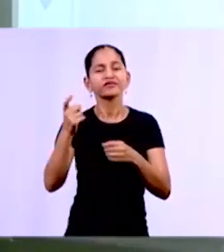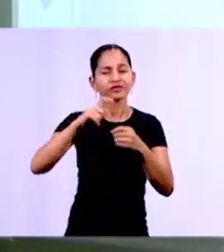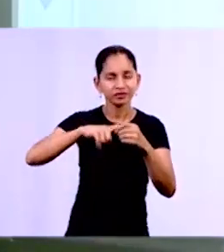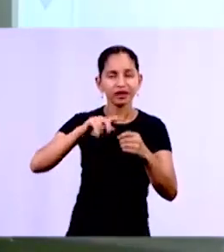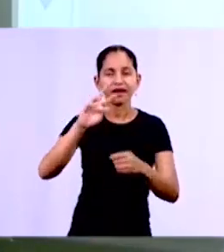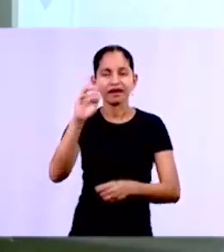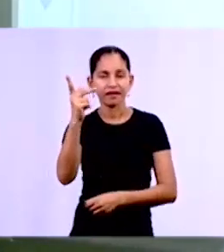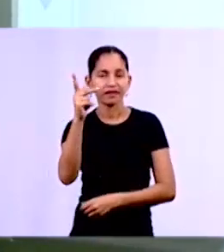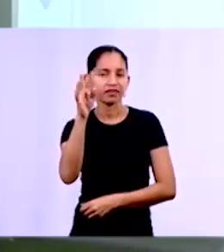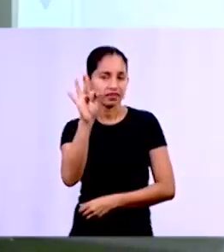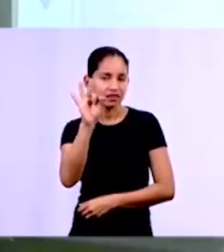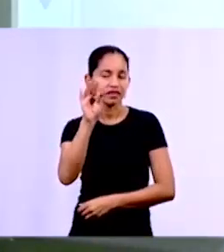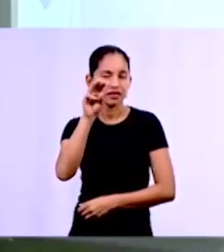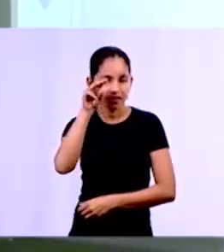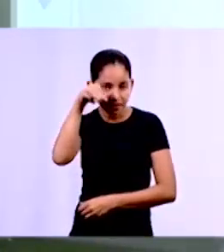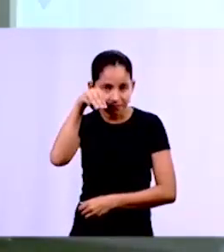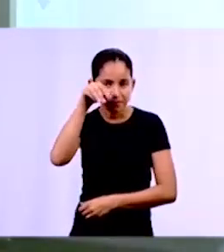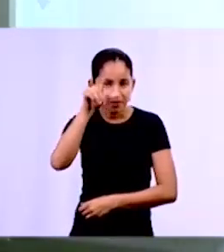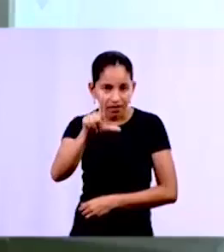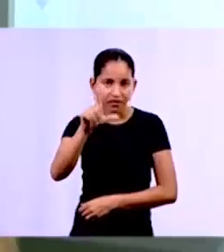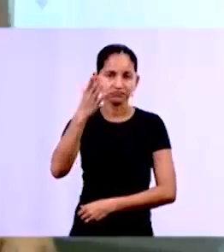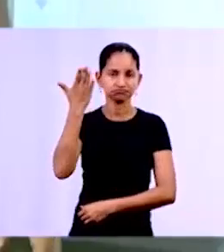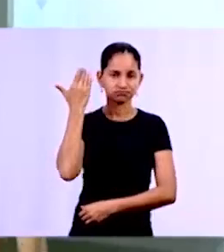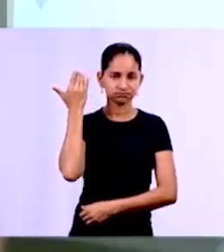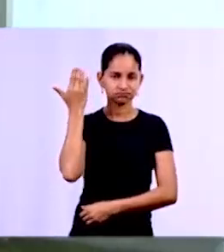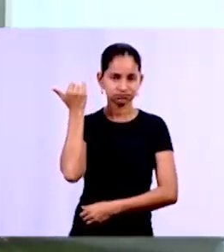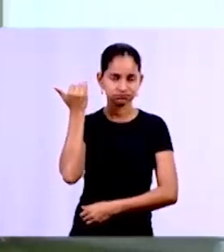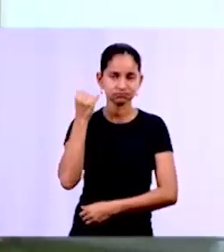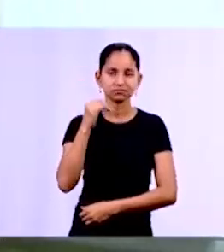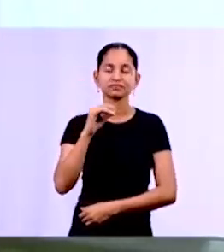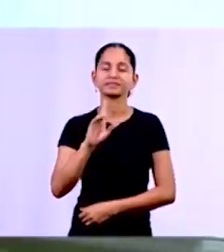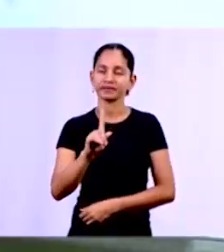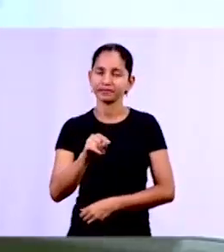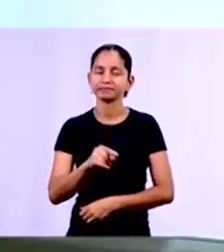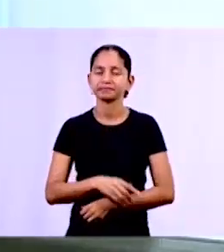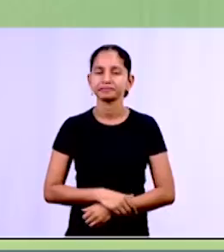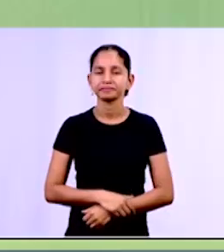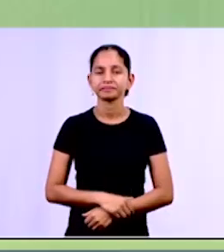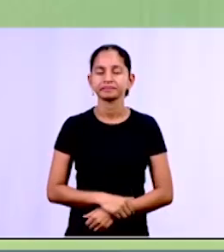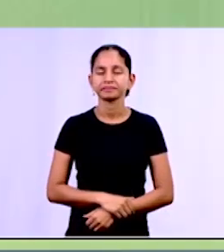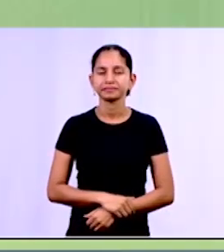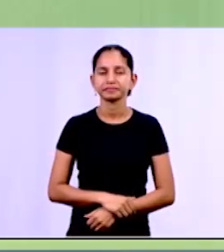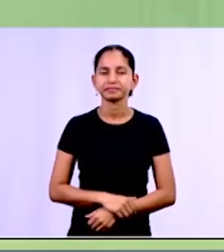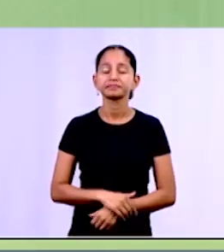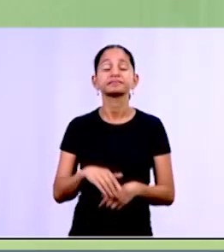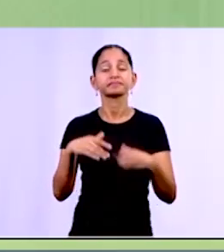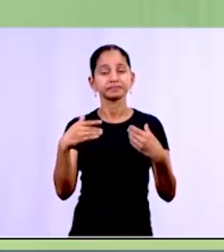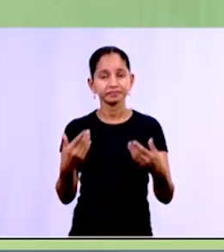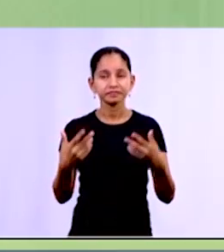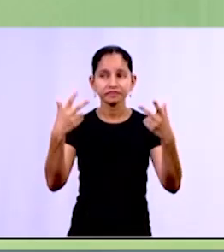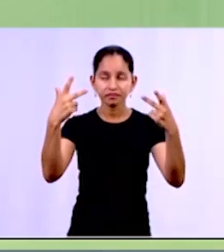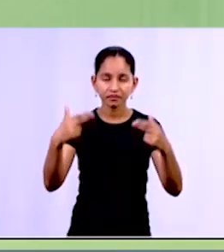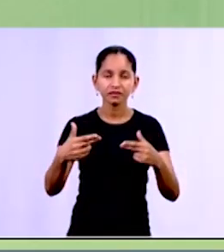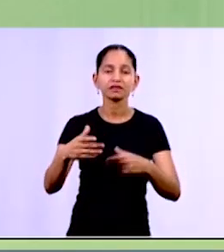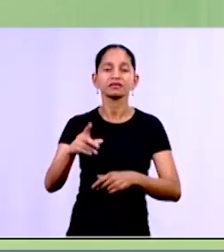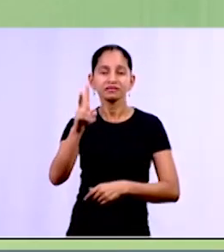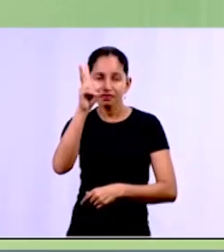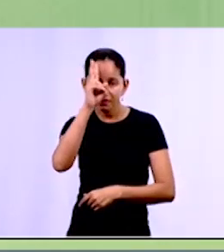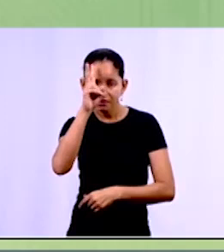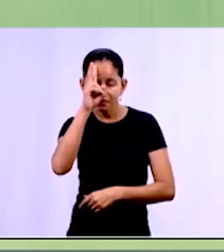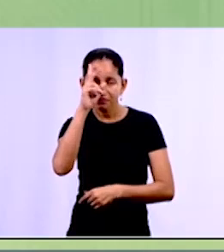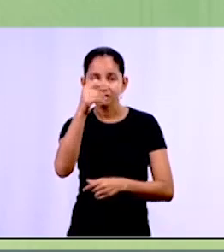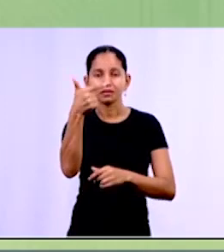formato HTML, é um formato padrão mundial, né? E como falei, das workstations,